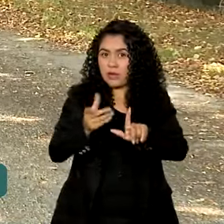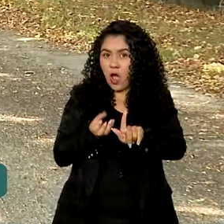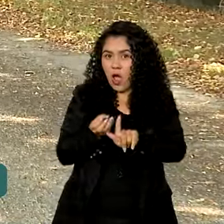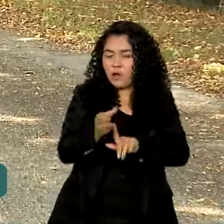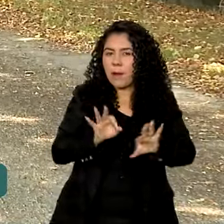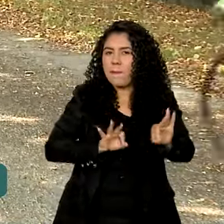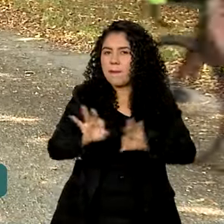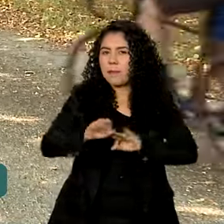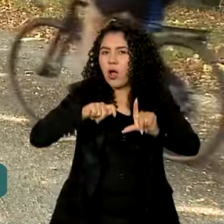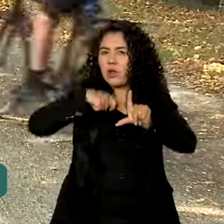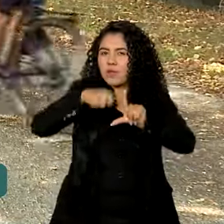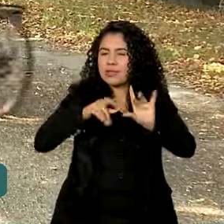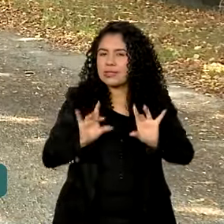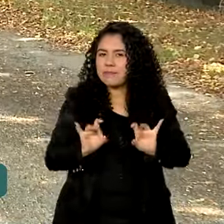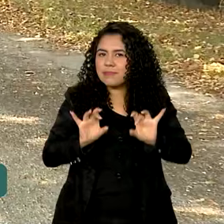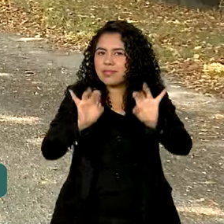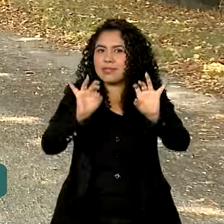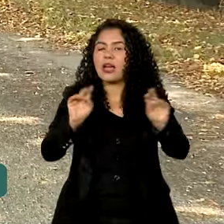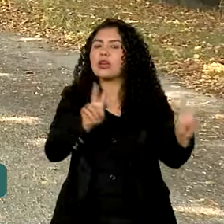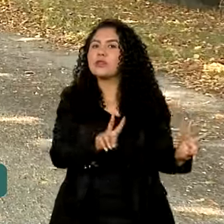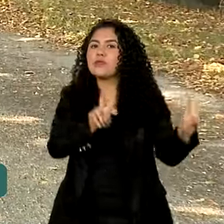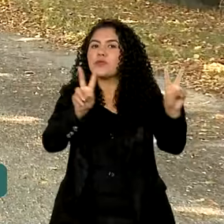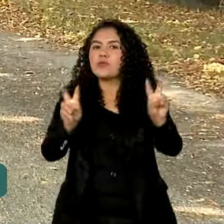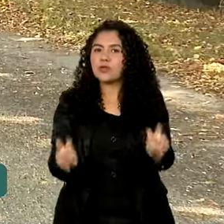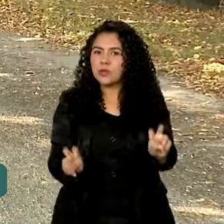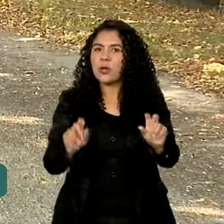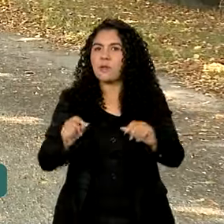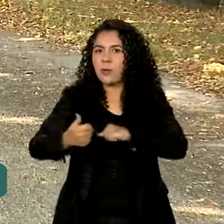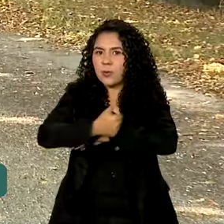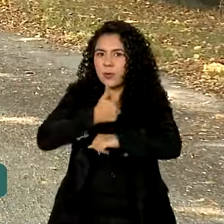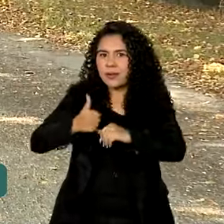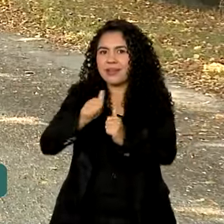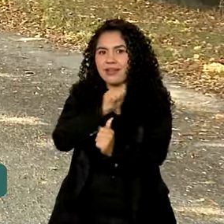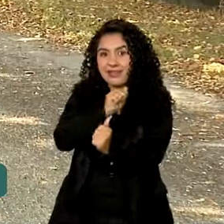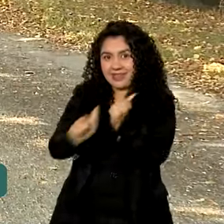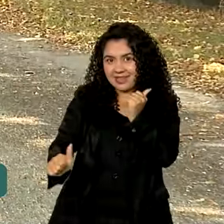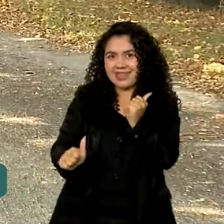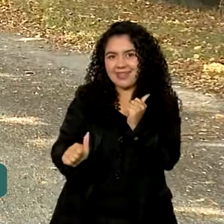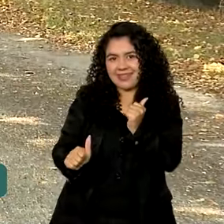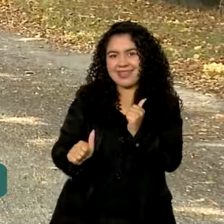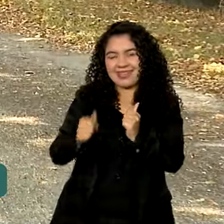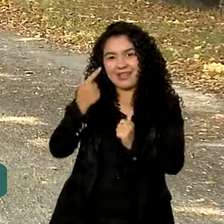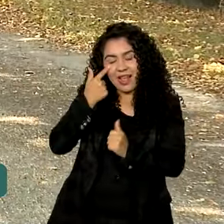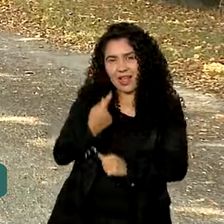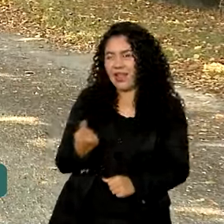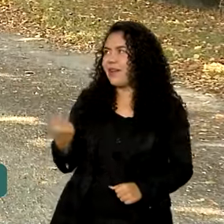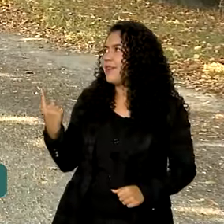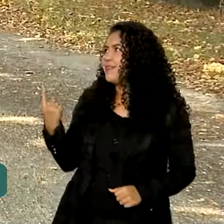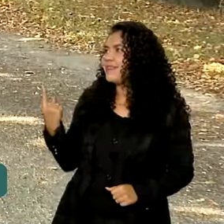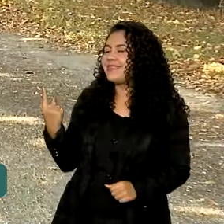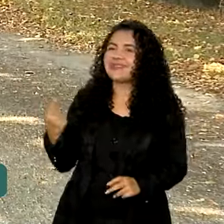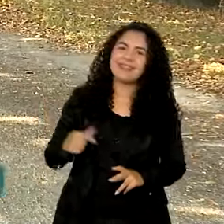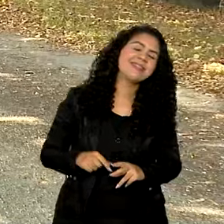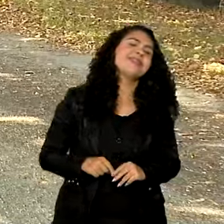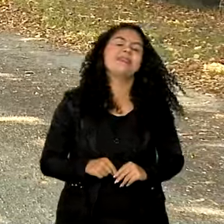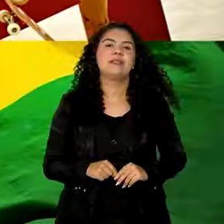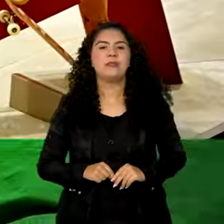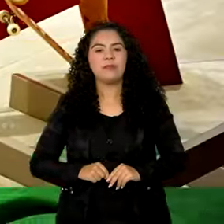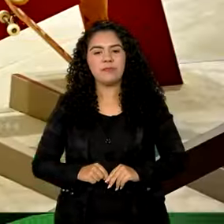uma reportagem especial sobre a passagem dos atletas brasileiros pelos Jogos Olímpicos. Acompanhe.